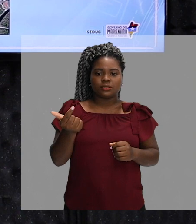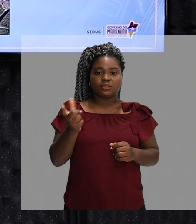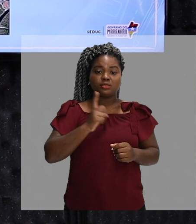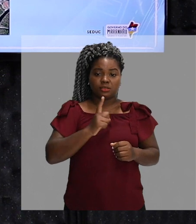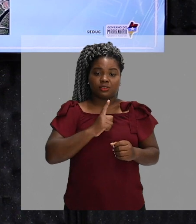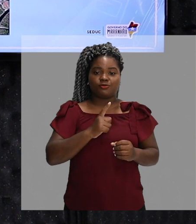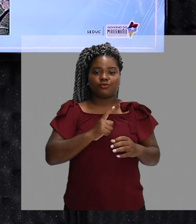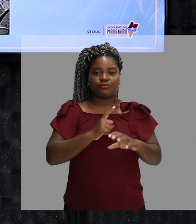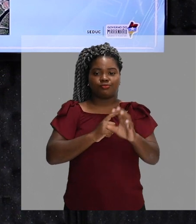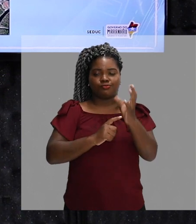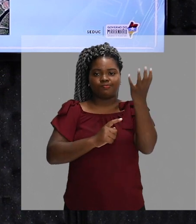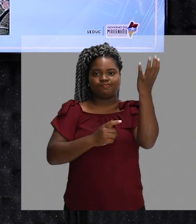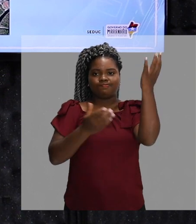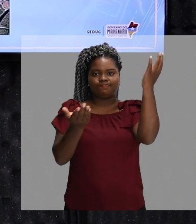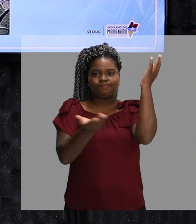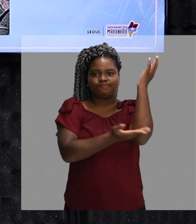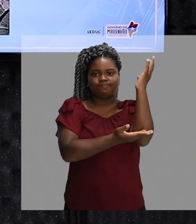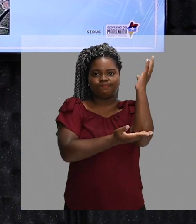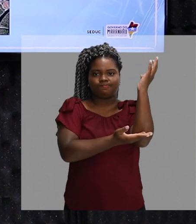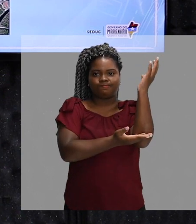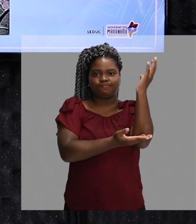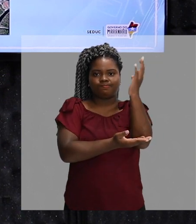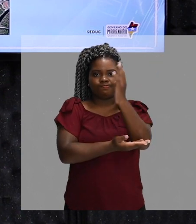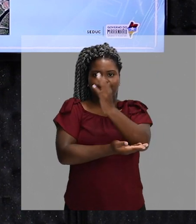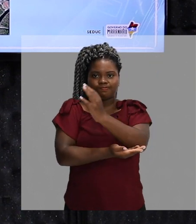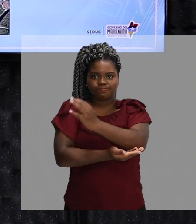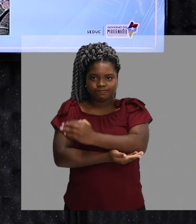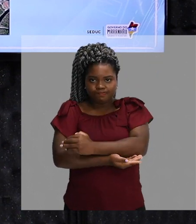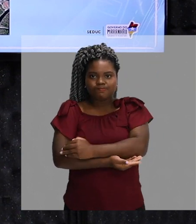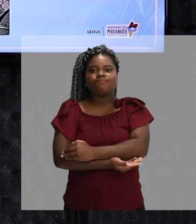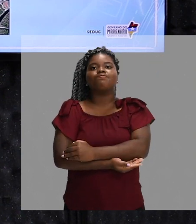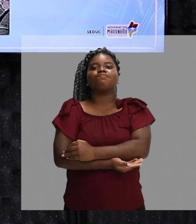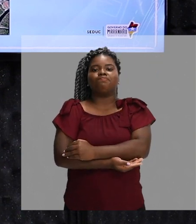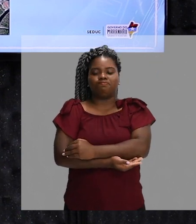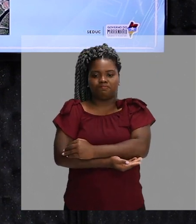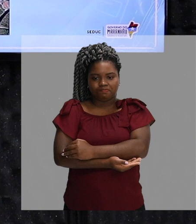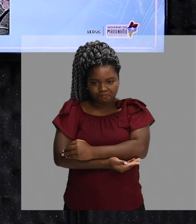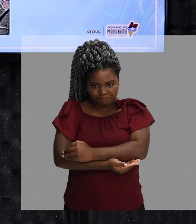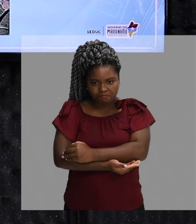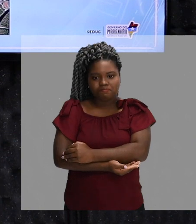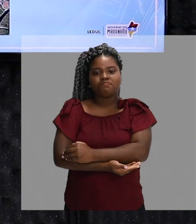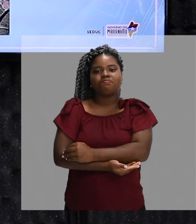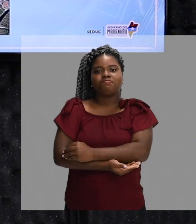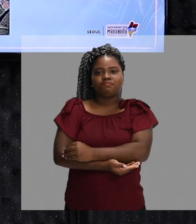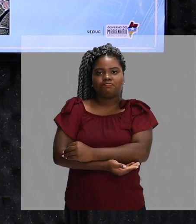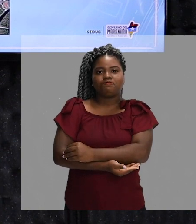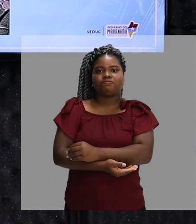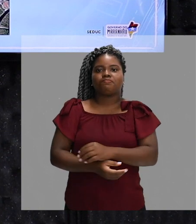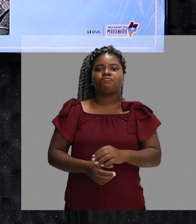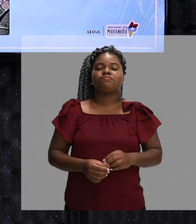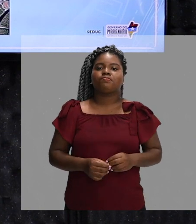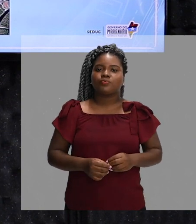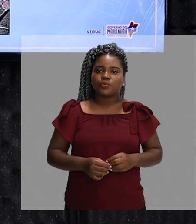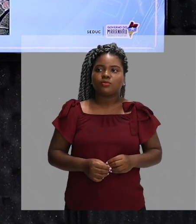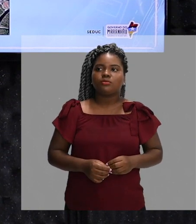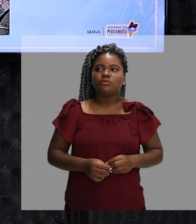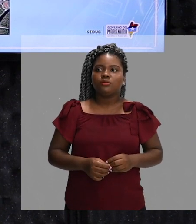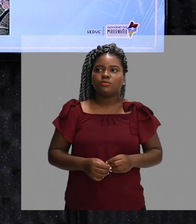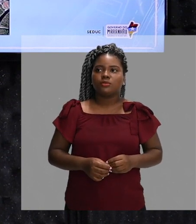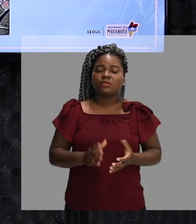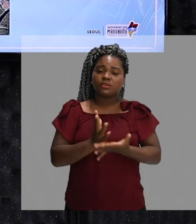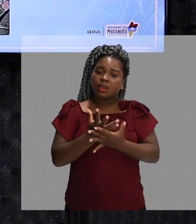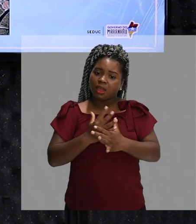Essas áreas aqui mais claras são áreas em que houve o desmatamento, a retirada da vegetação, a retirada